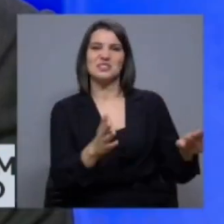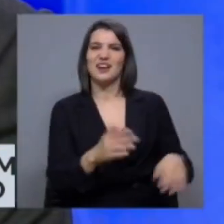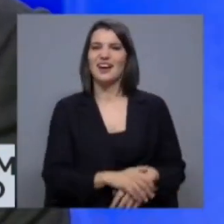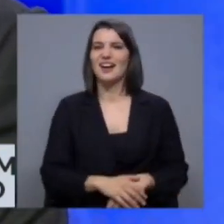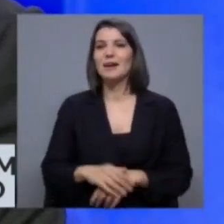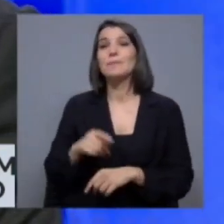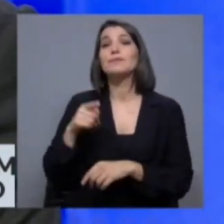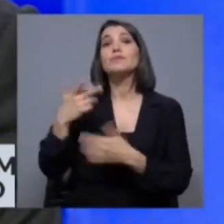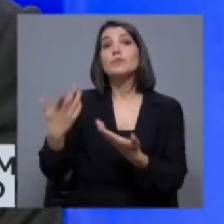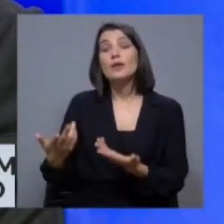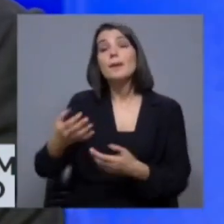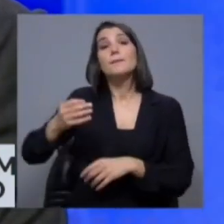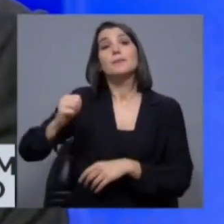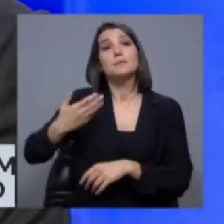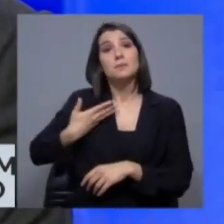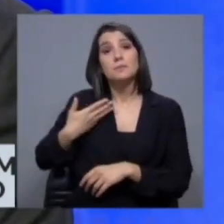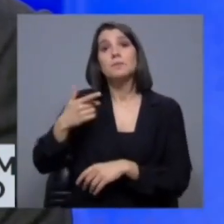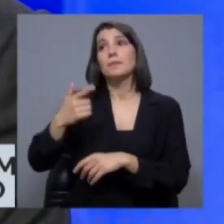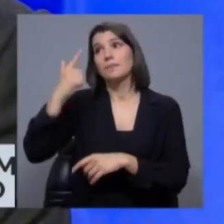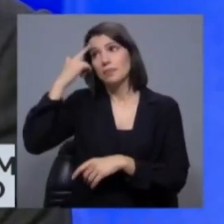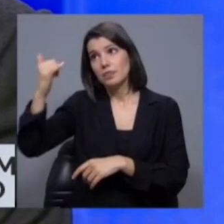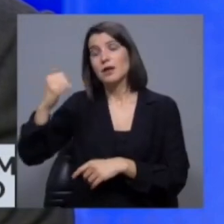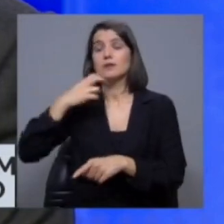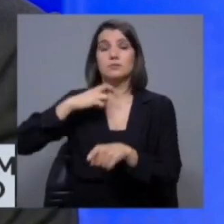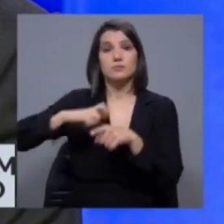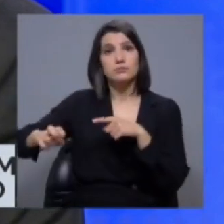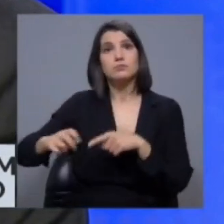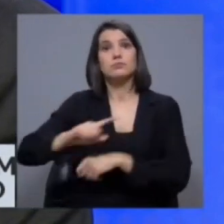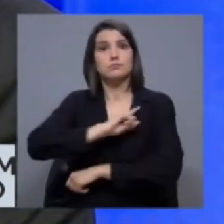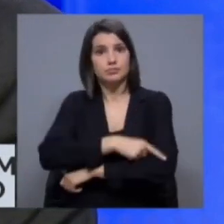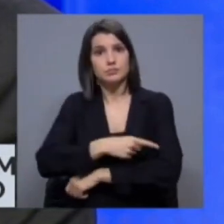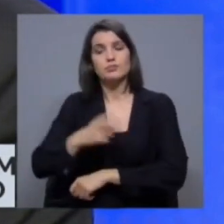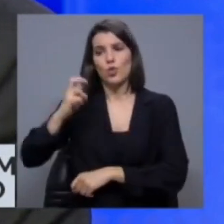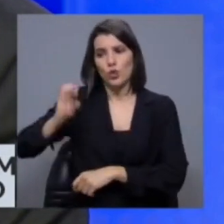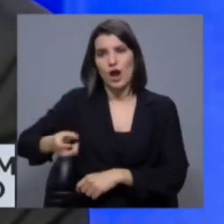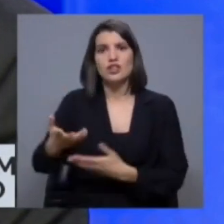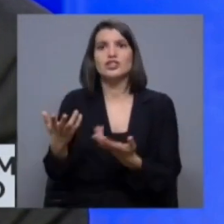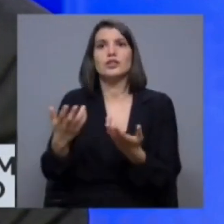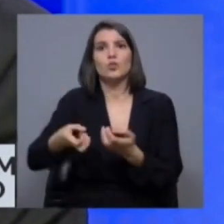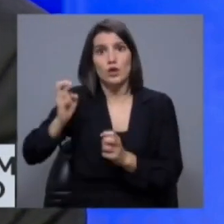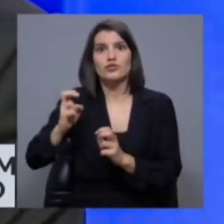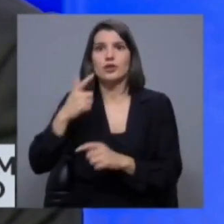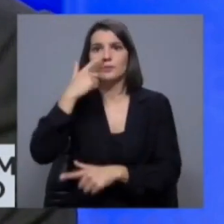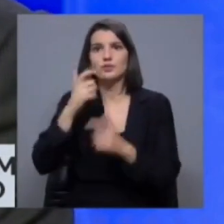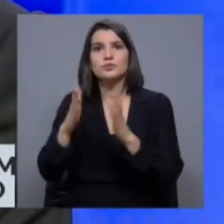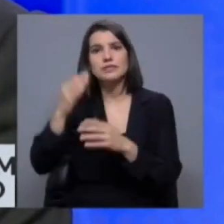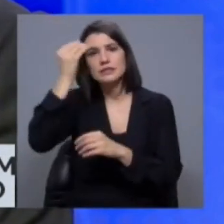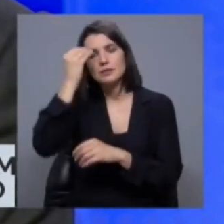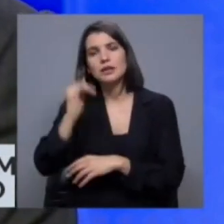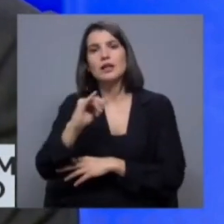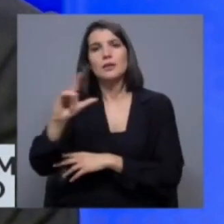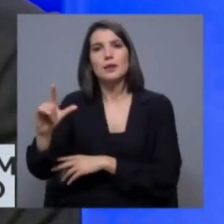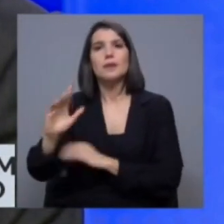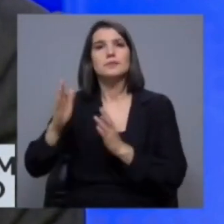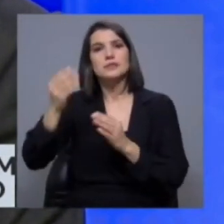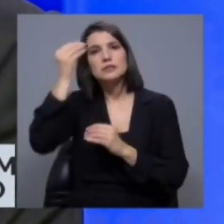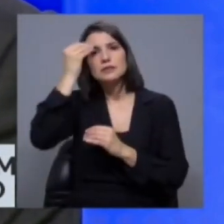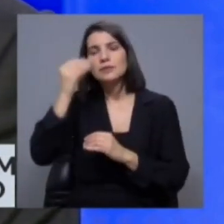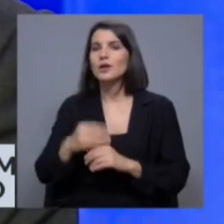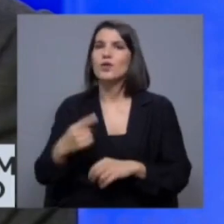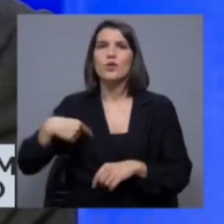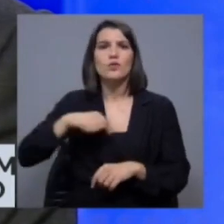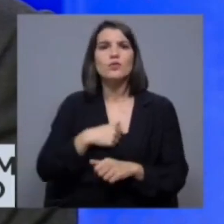você fica como fosse desistir humildade determinação e coragem uma coisa se fosse tem que saber se o vento divulgam e tem que conhecer